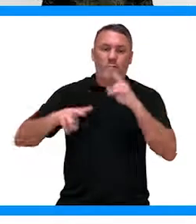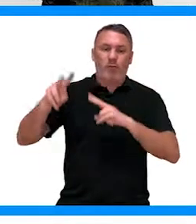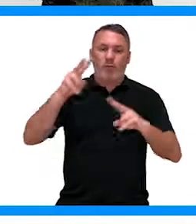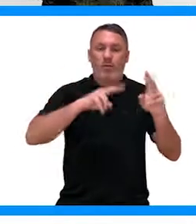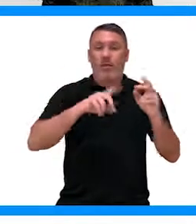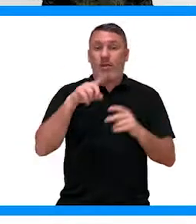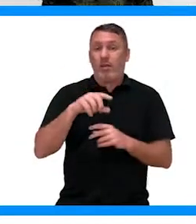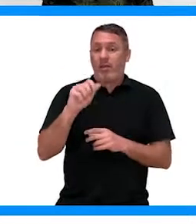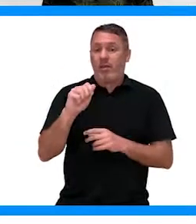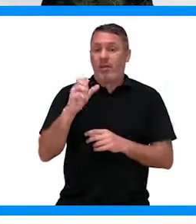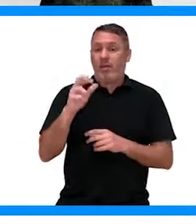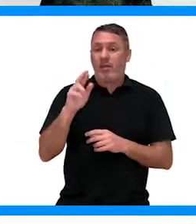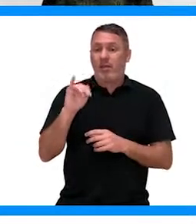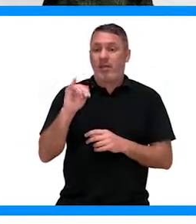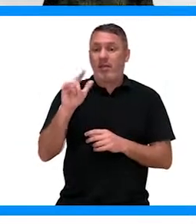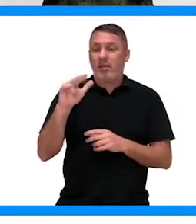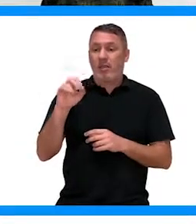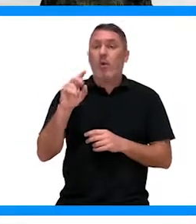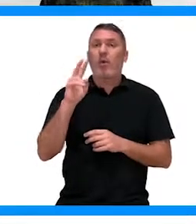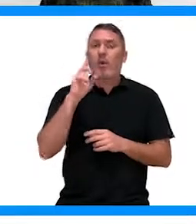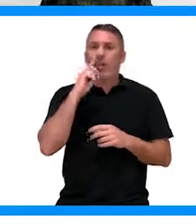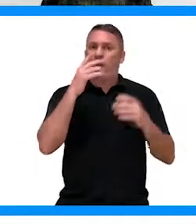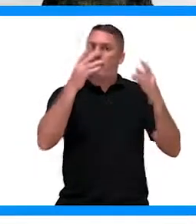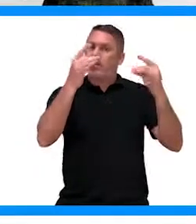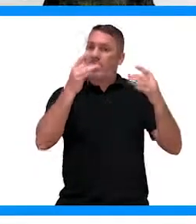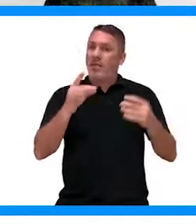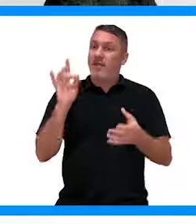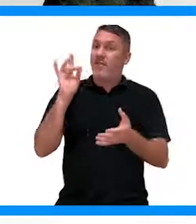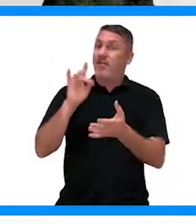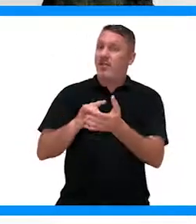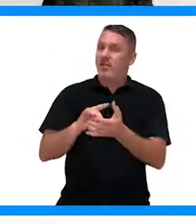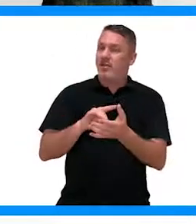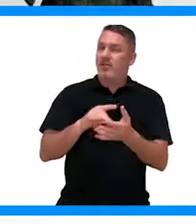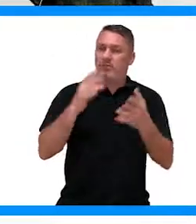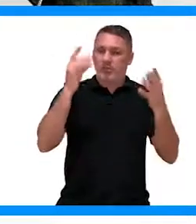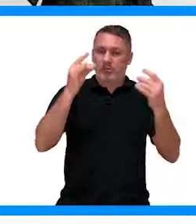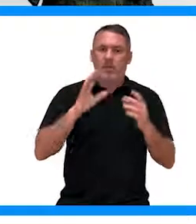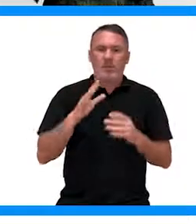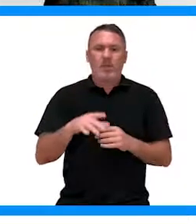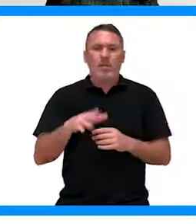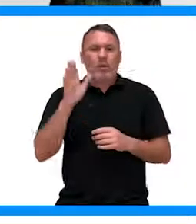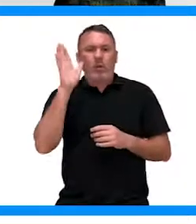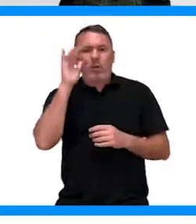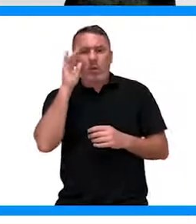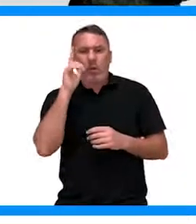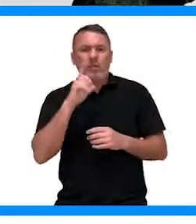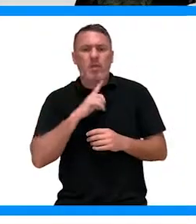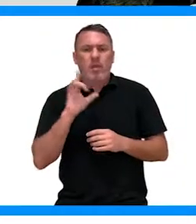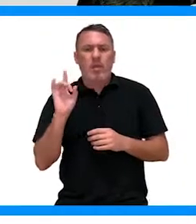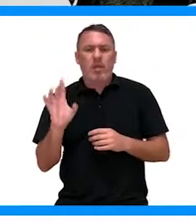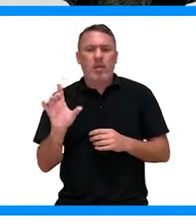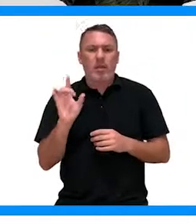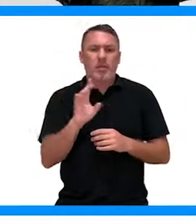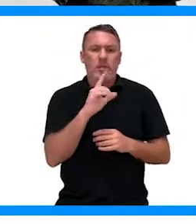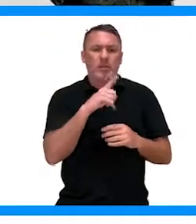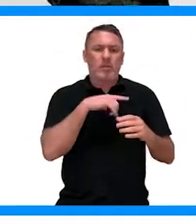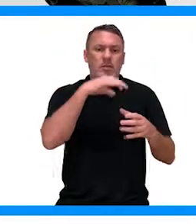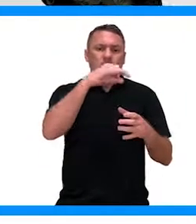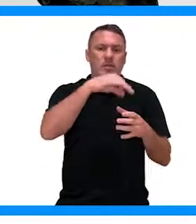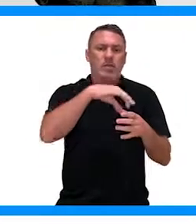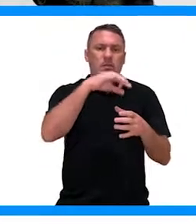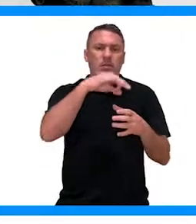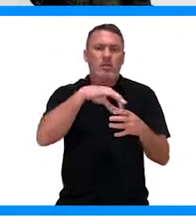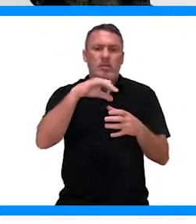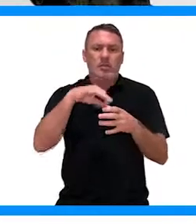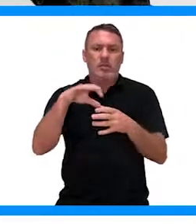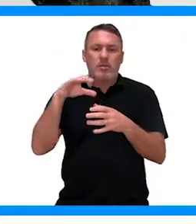ao sabor do vento. Reparem que aqui a gente tem uma descrição com base na realidade. O curioso é que em cada uma delas